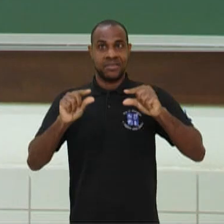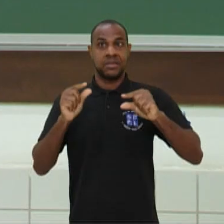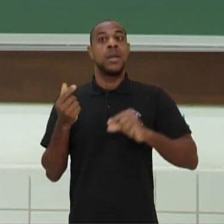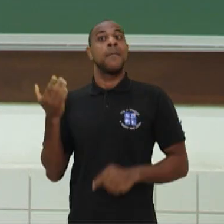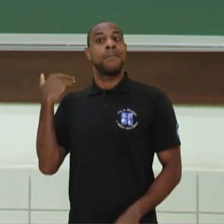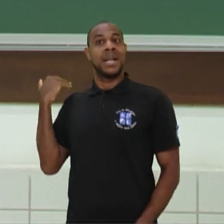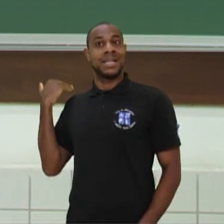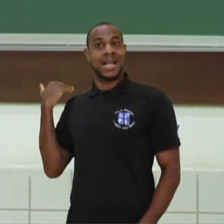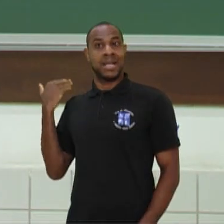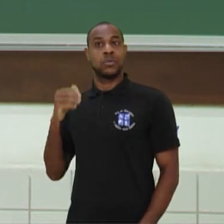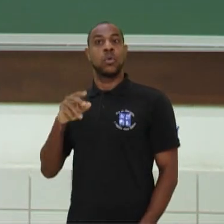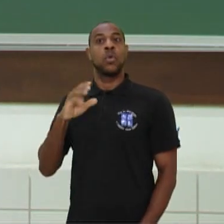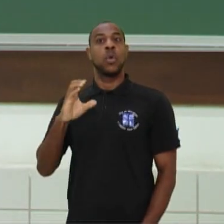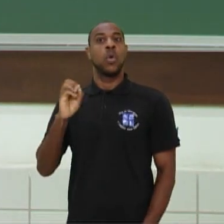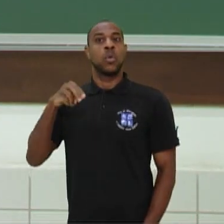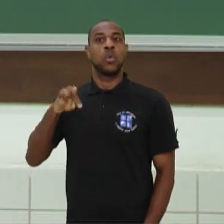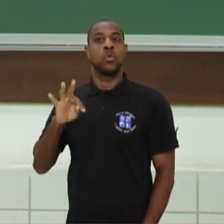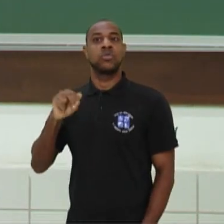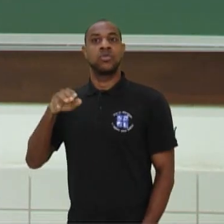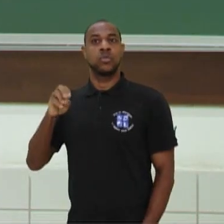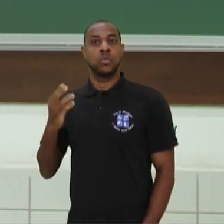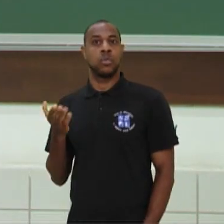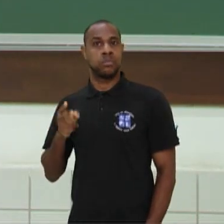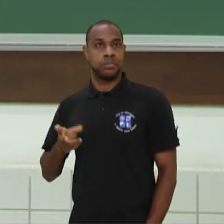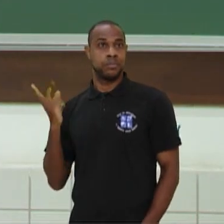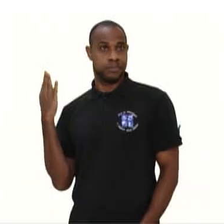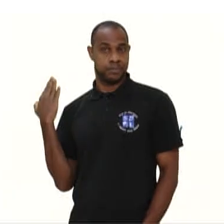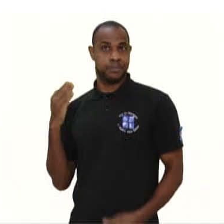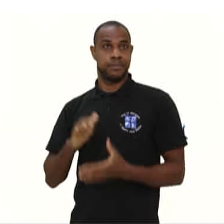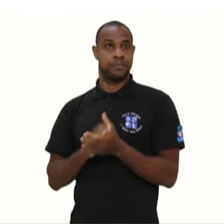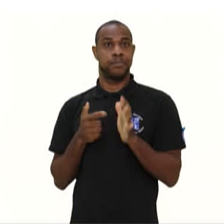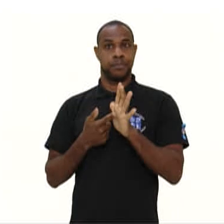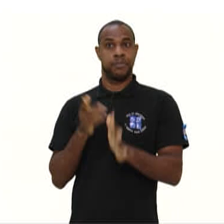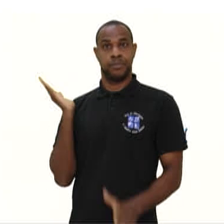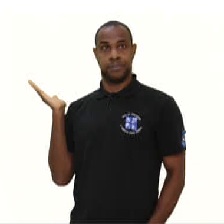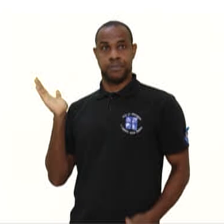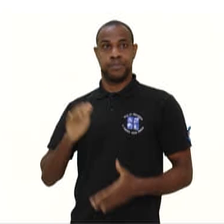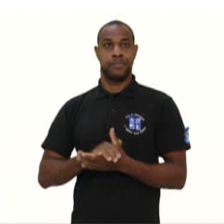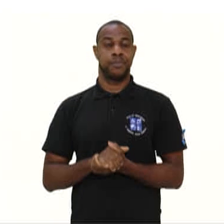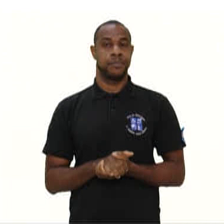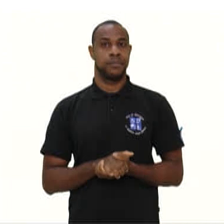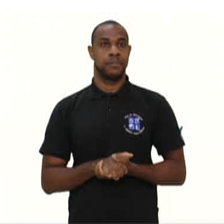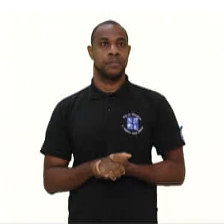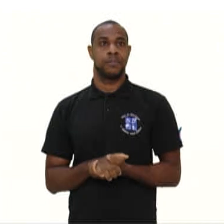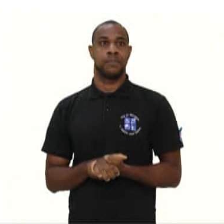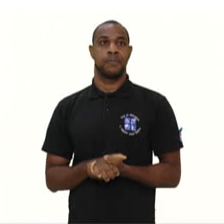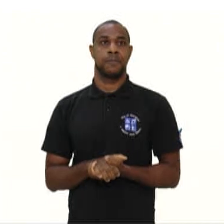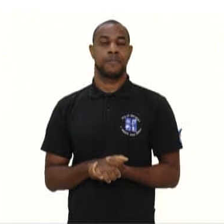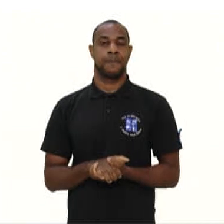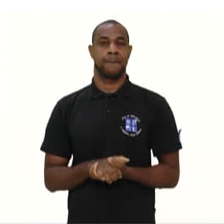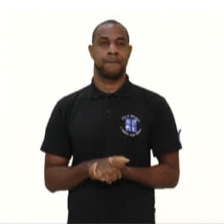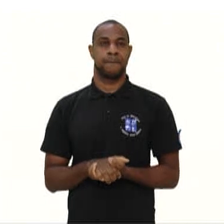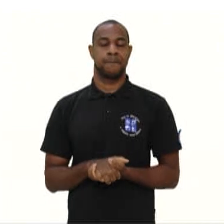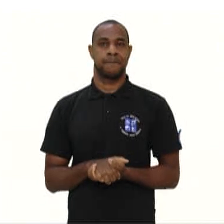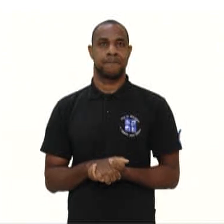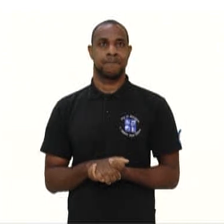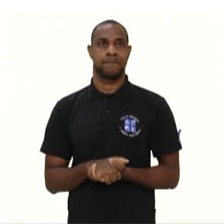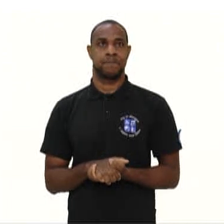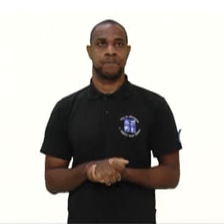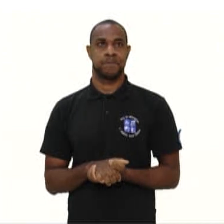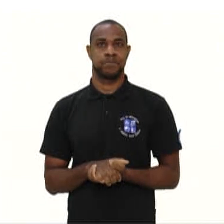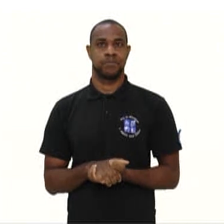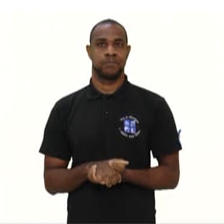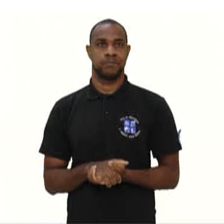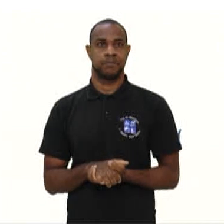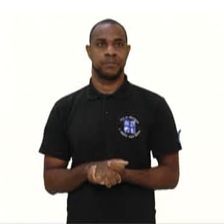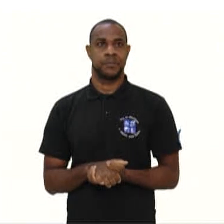nosso quadrinho, que nós já vimos anteriormente. Ellie on the beach in Barbados when she saw a vendor selling